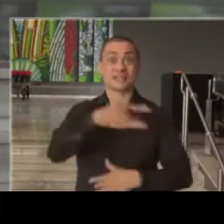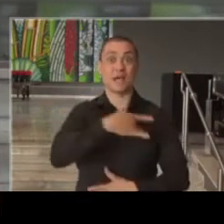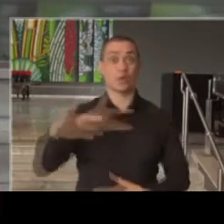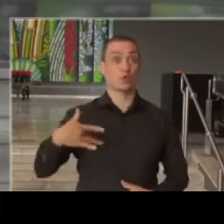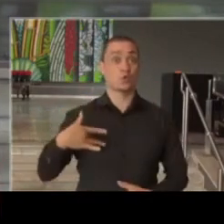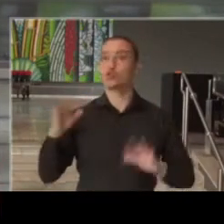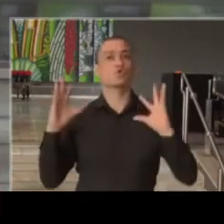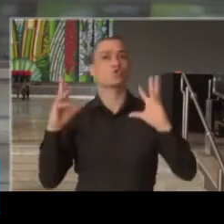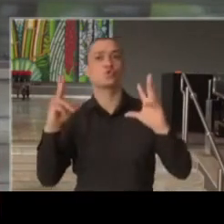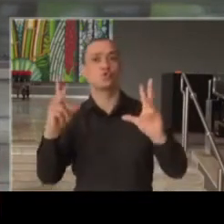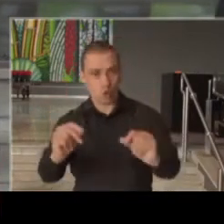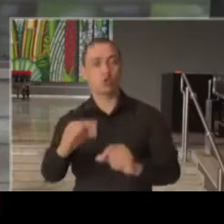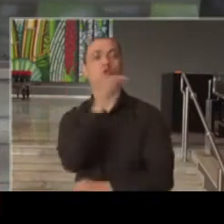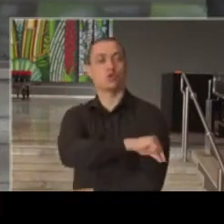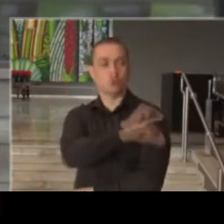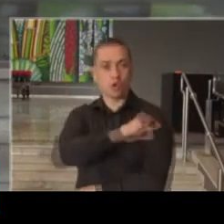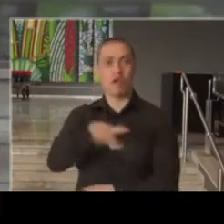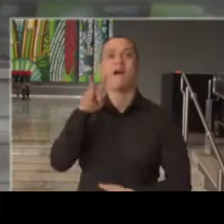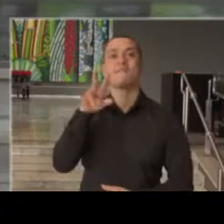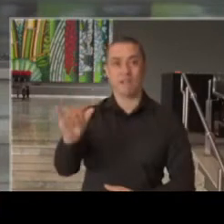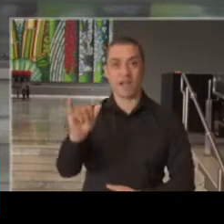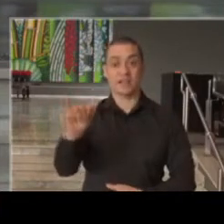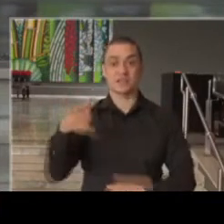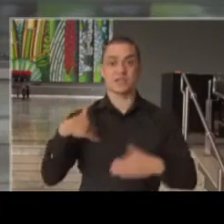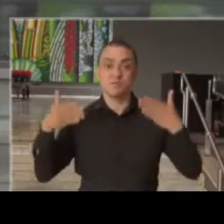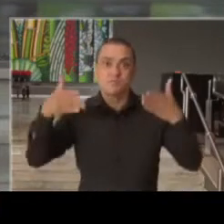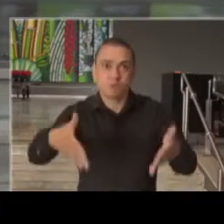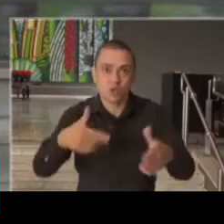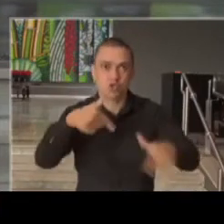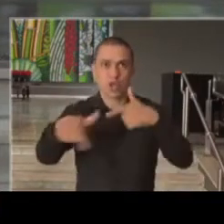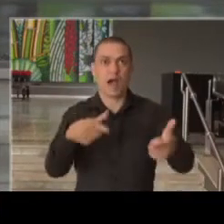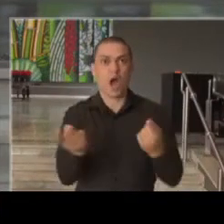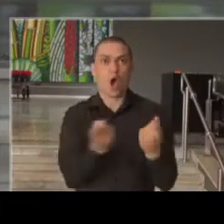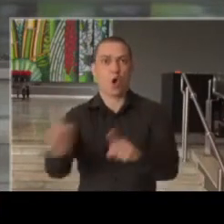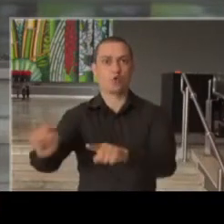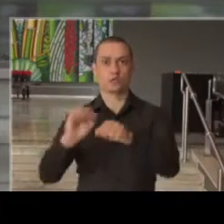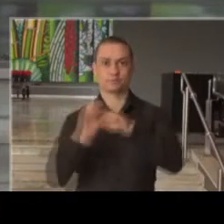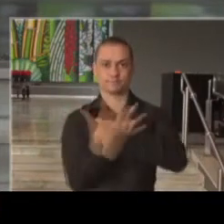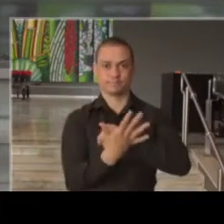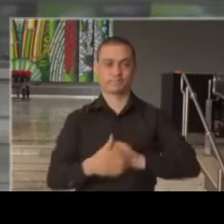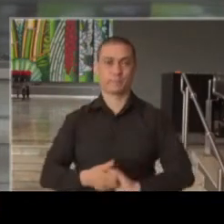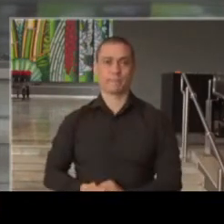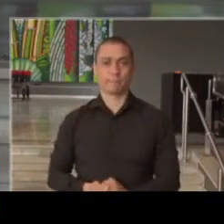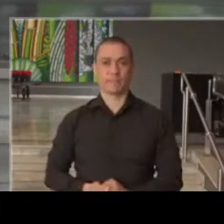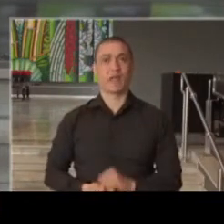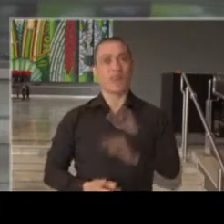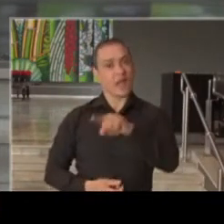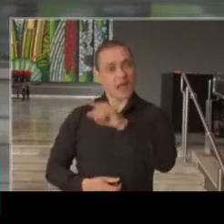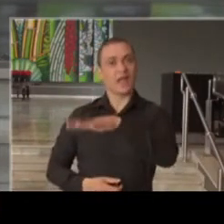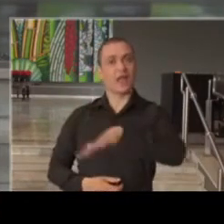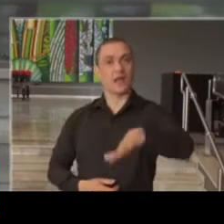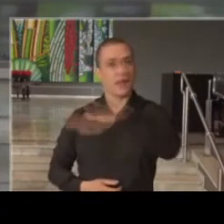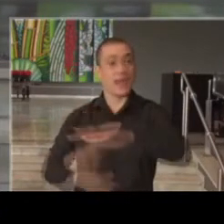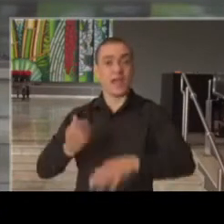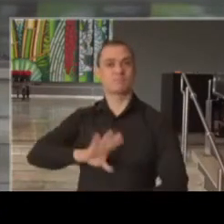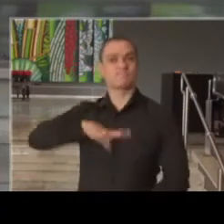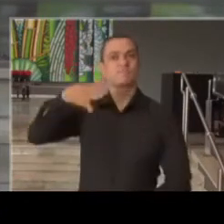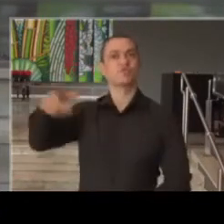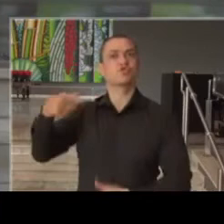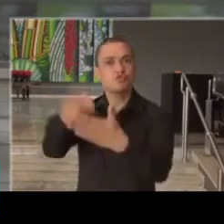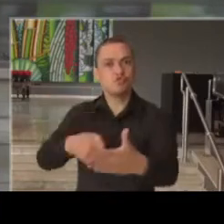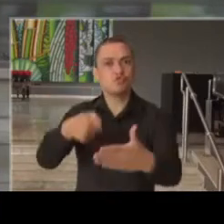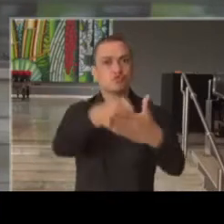saúde no estado de São Paulo que estão na linha de frente no combate à doença. São os nossos heróis